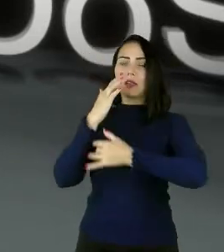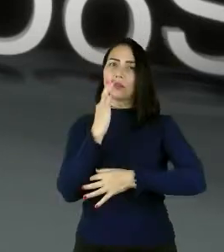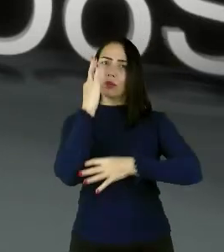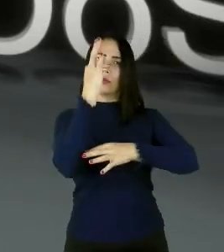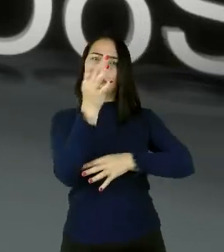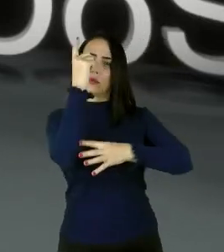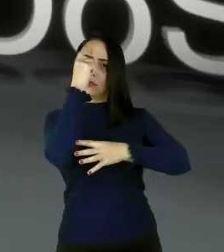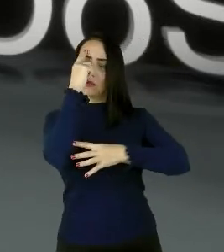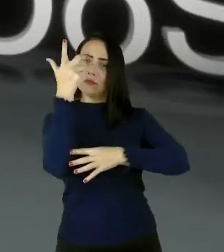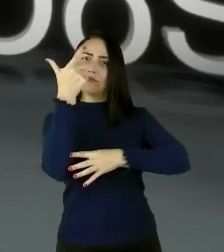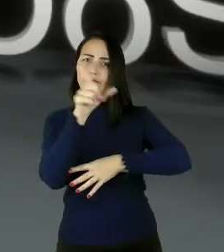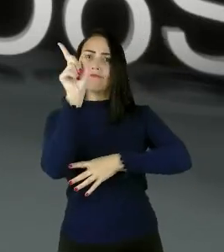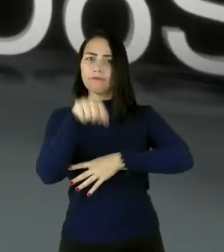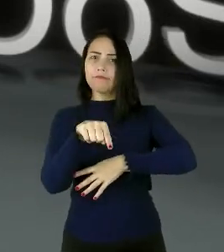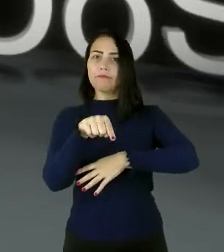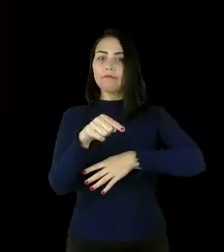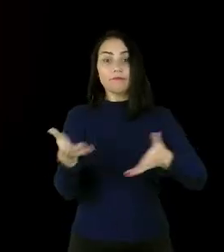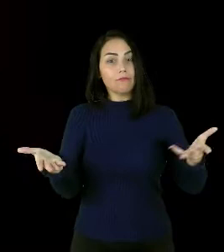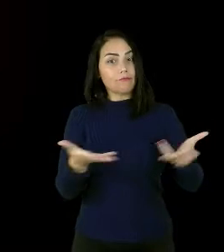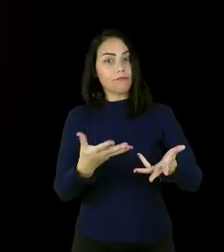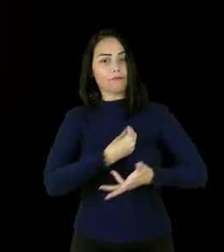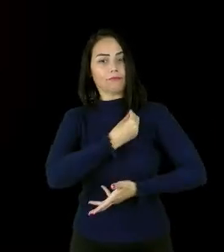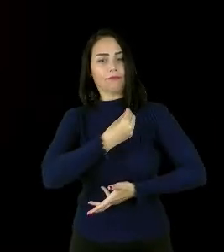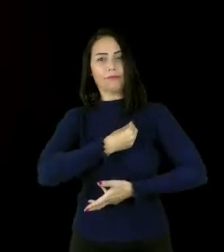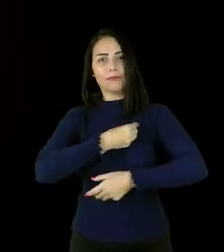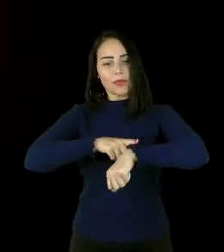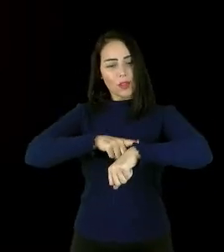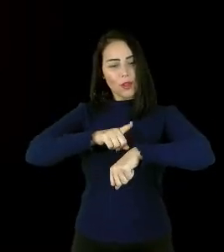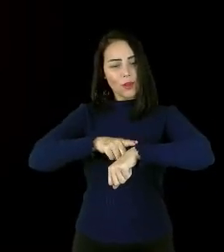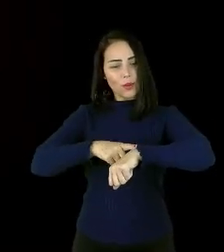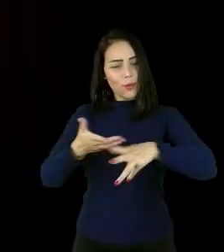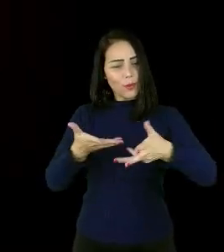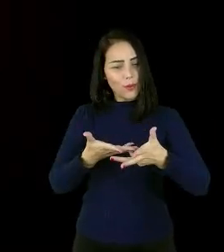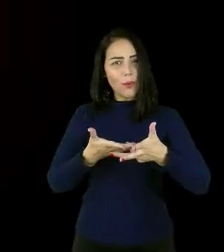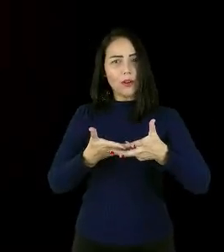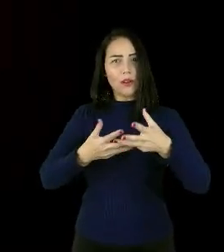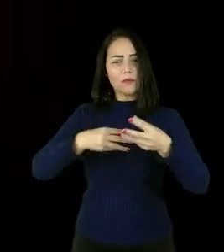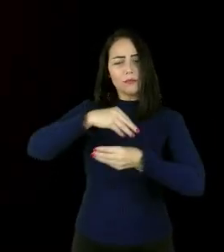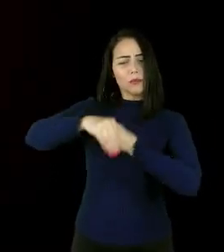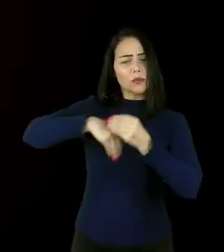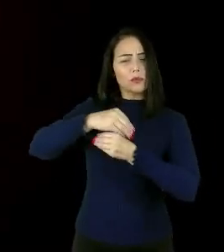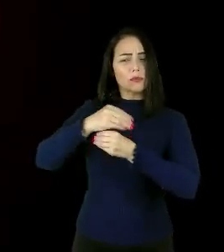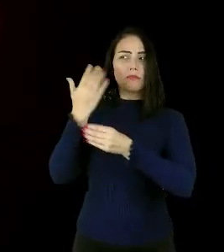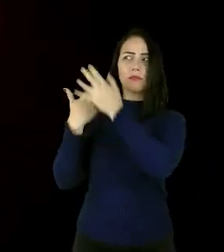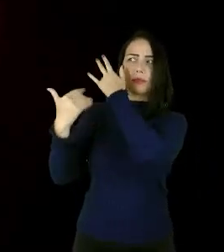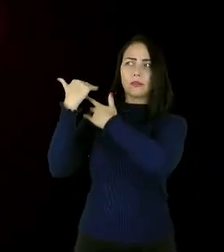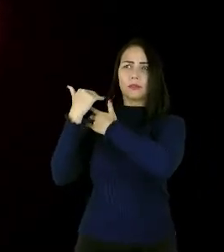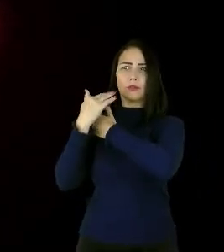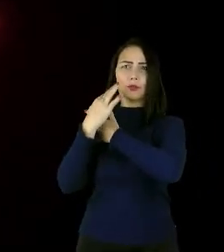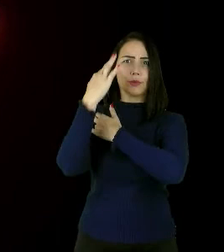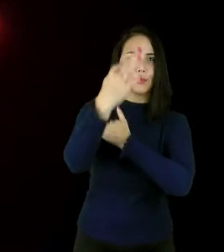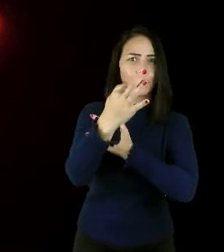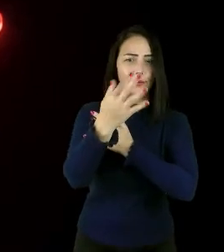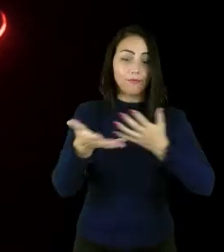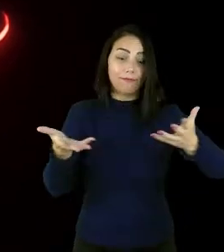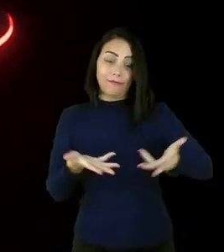Futuro Isso mesmo o presente é um instante uma mistura de passado com o futuro uma convenção